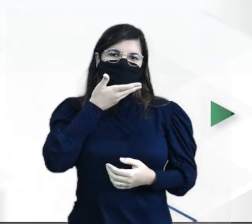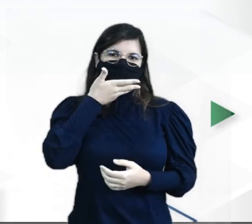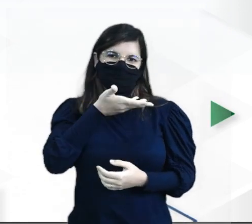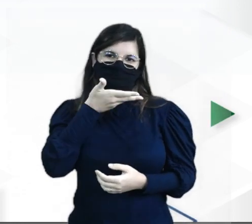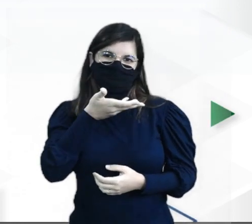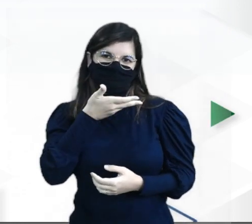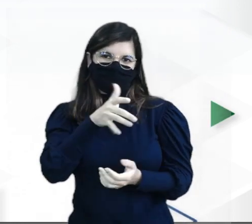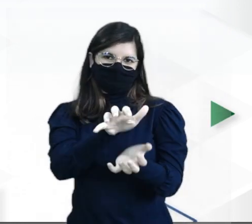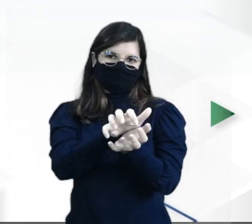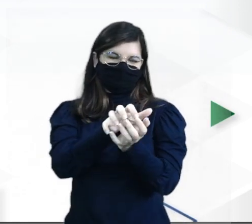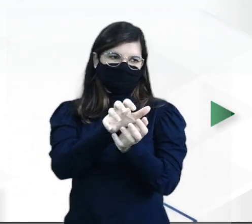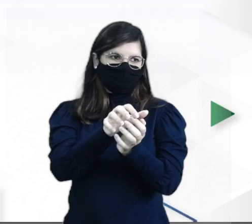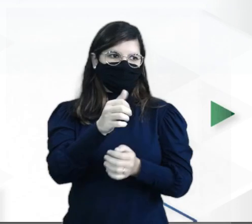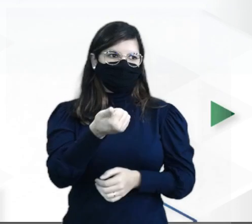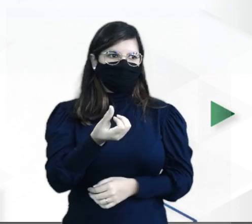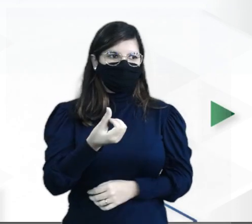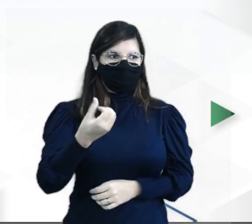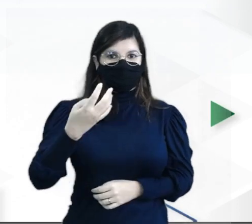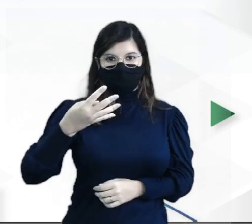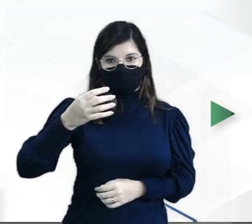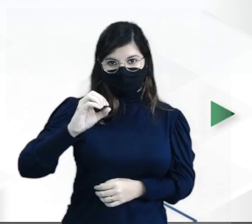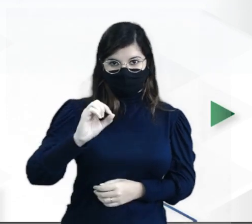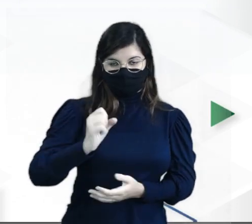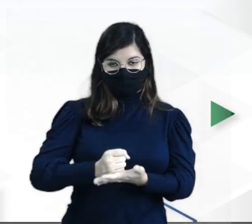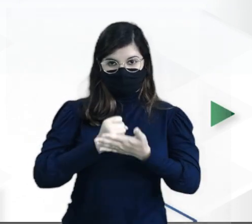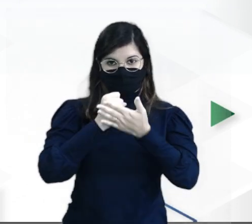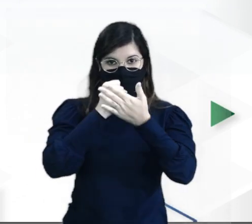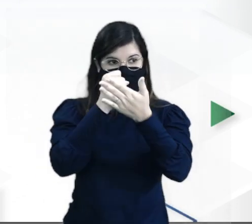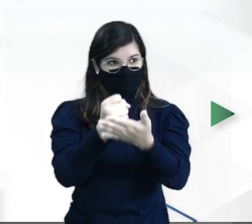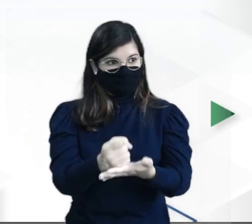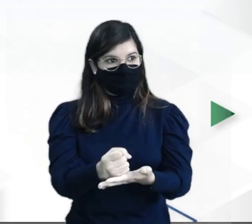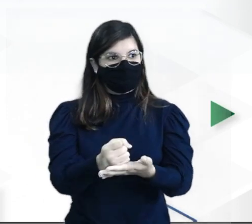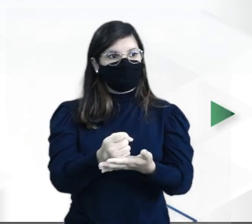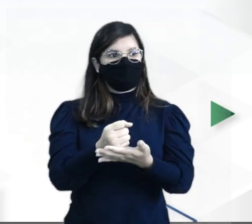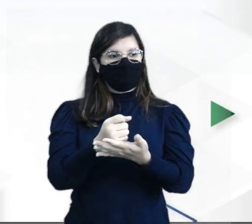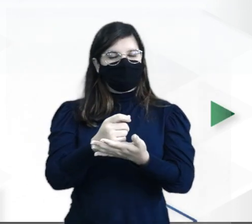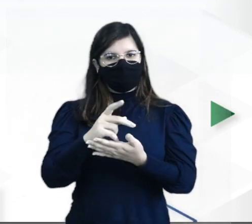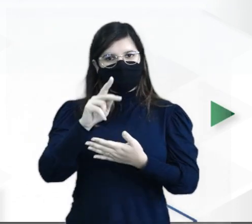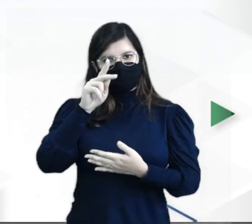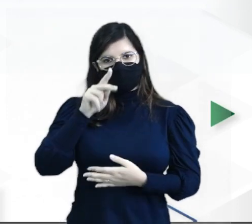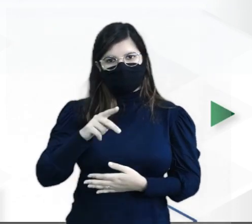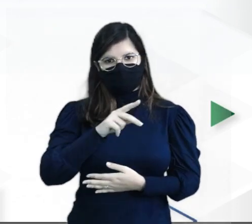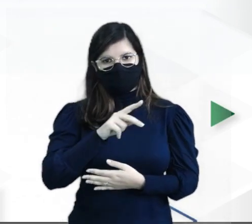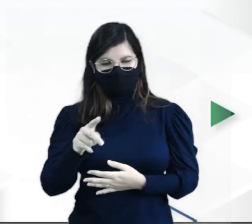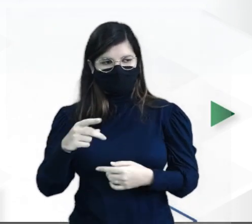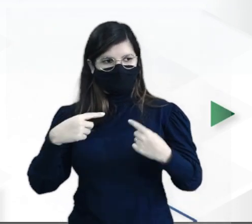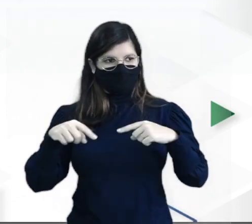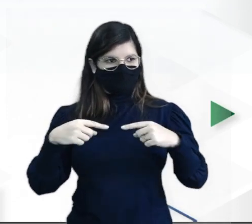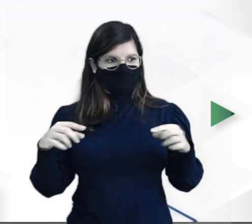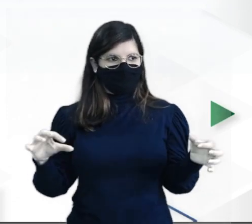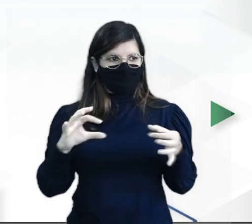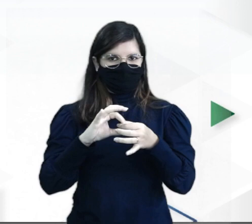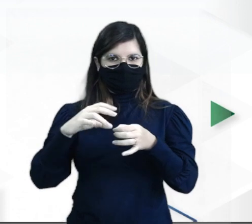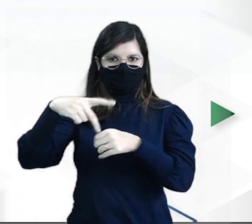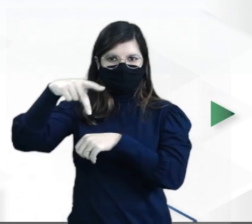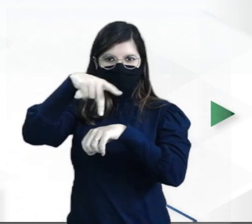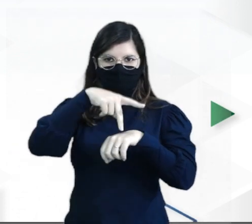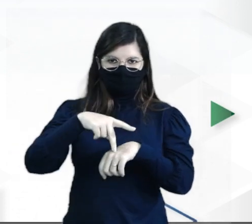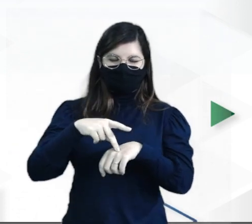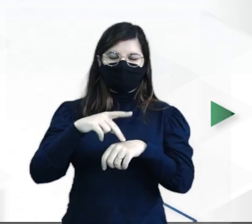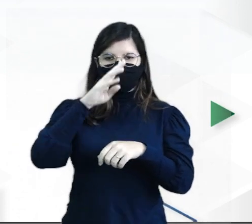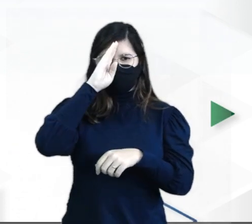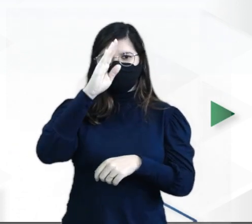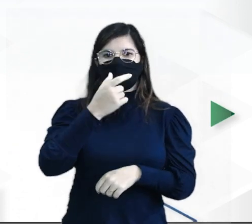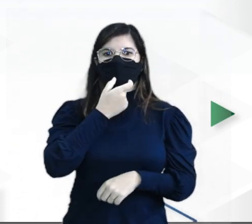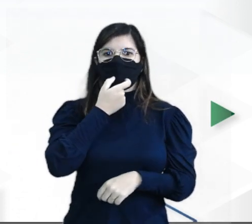em 640 com apoio da burguesia e dos padres e de uma política de alianças com os outros países Sobretudo com